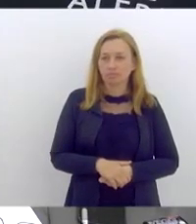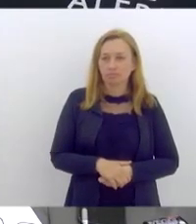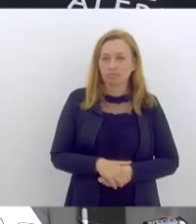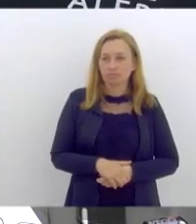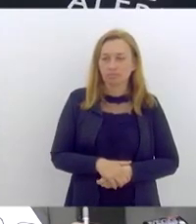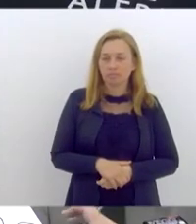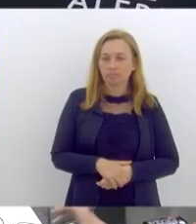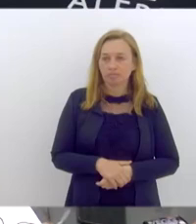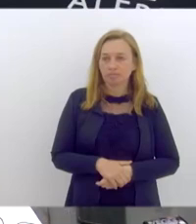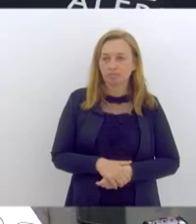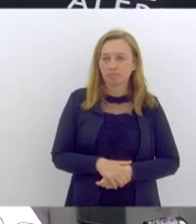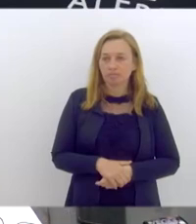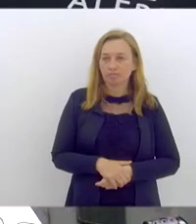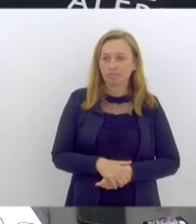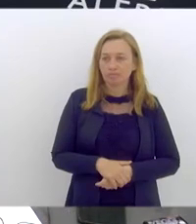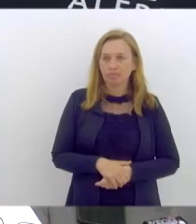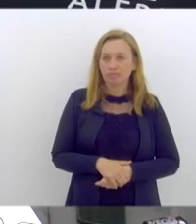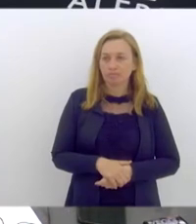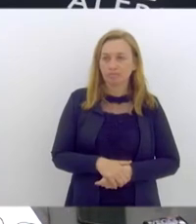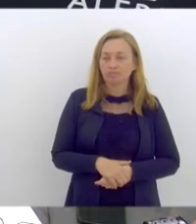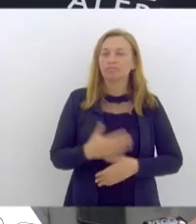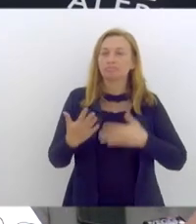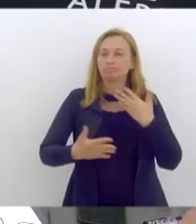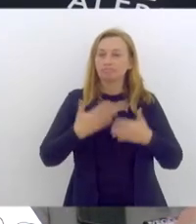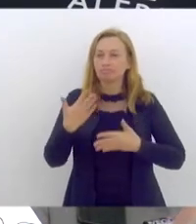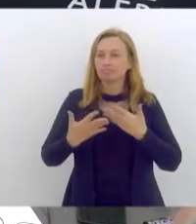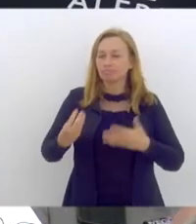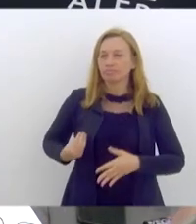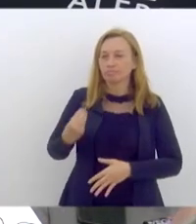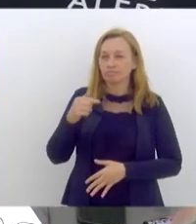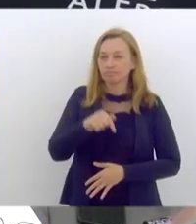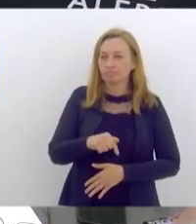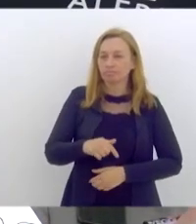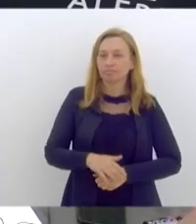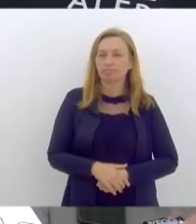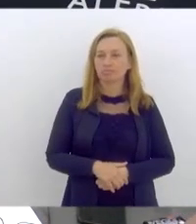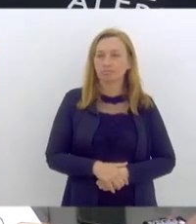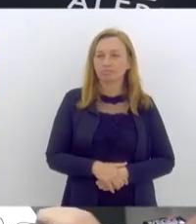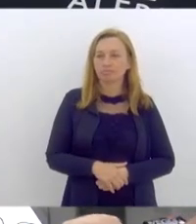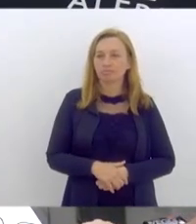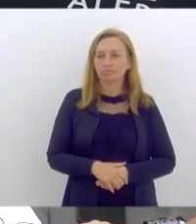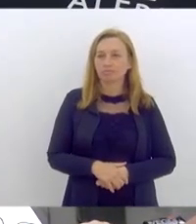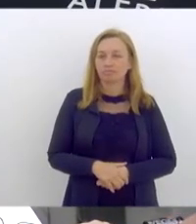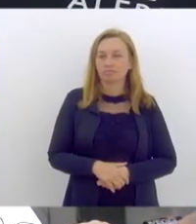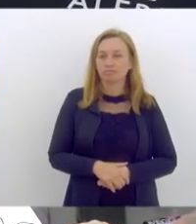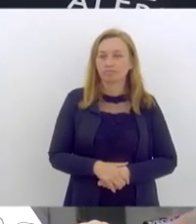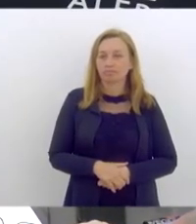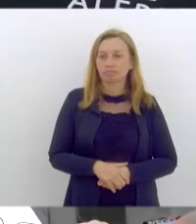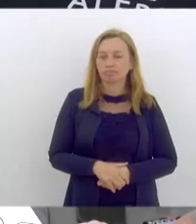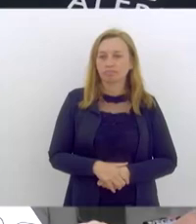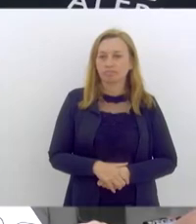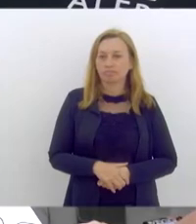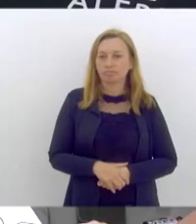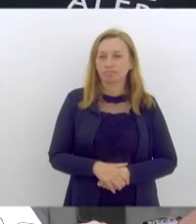tem mais membros é uma alegria estarmos aqui é válido